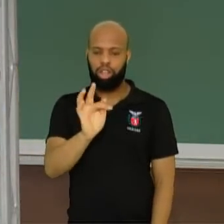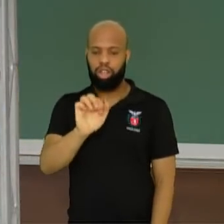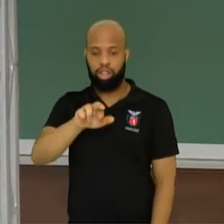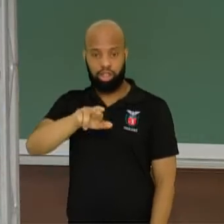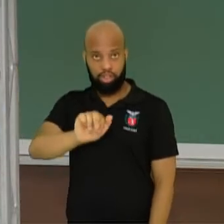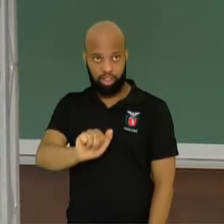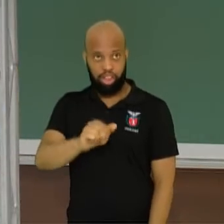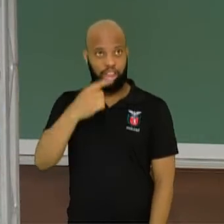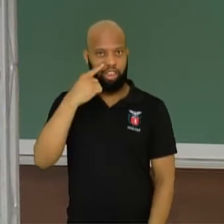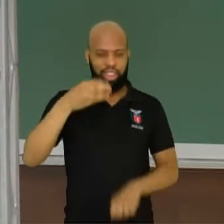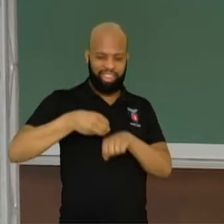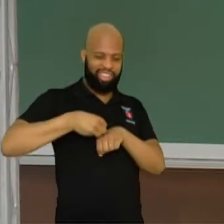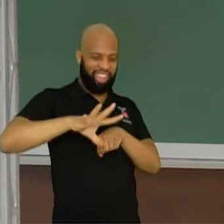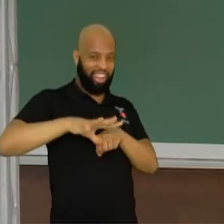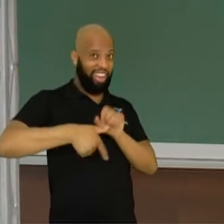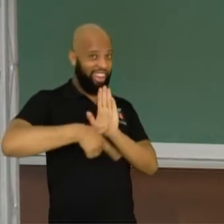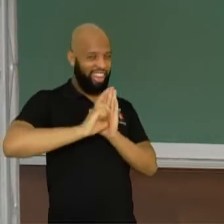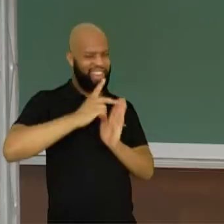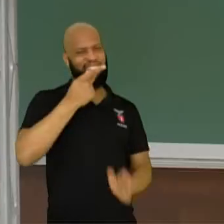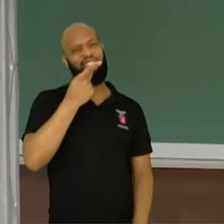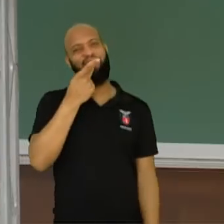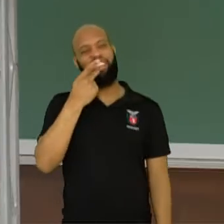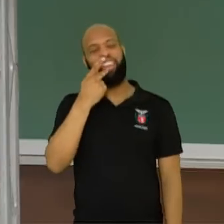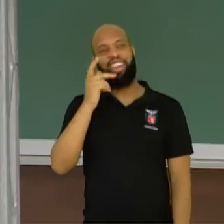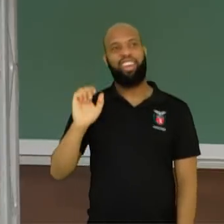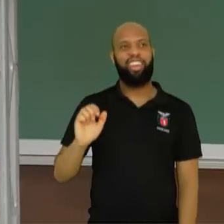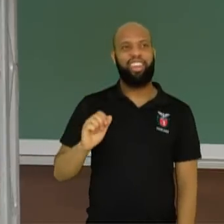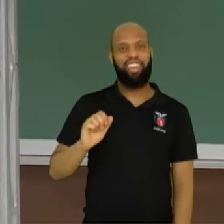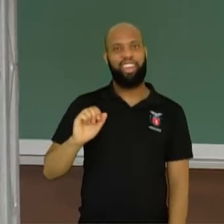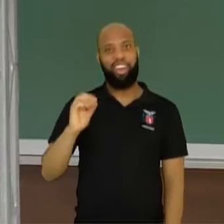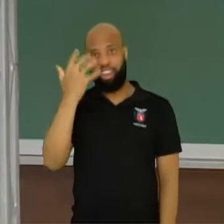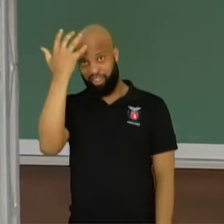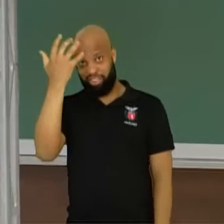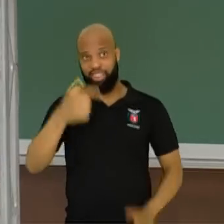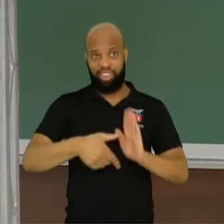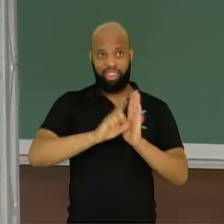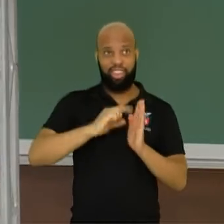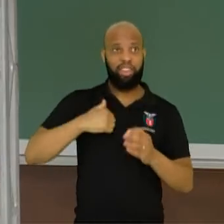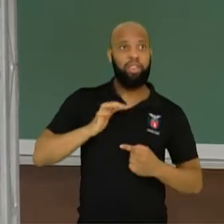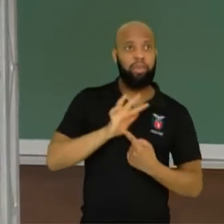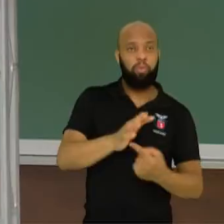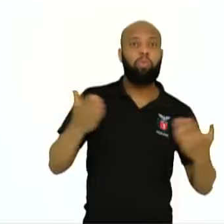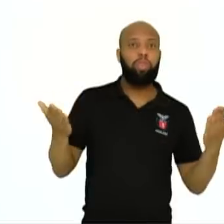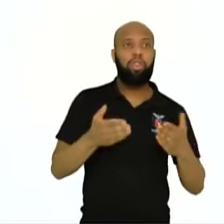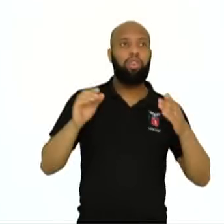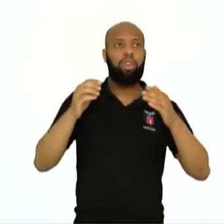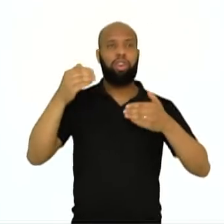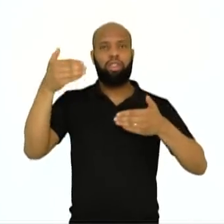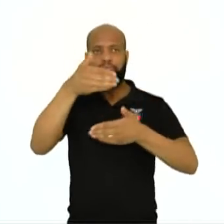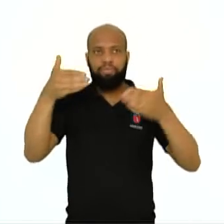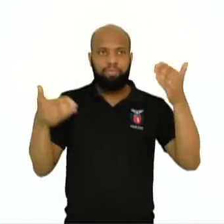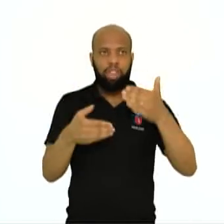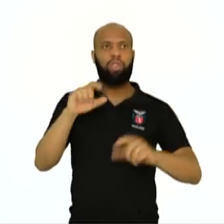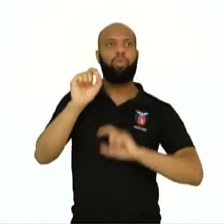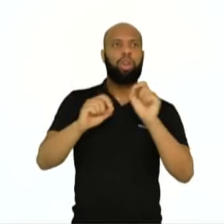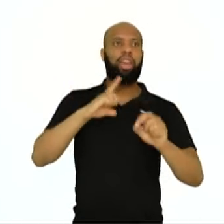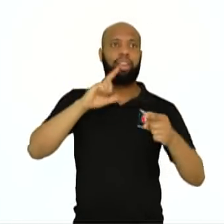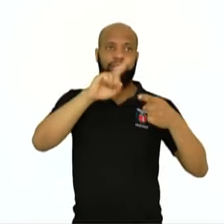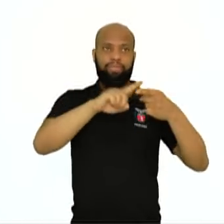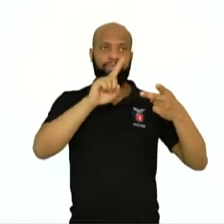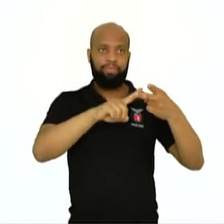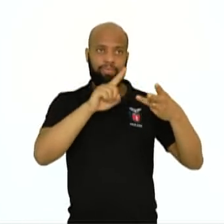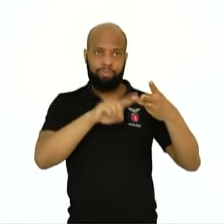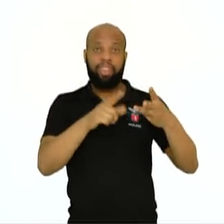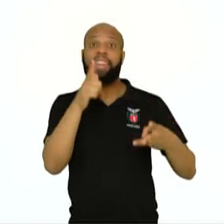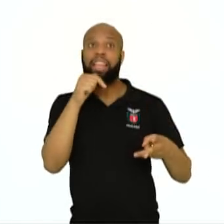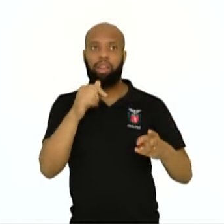água percorre este ciclo, ela tem um movimento natural. Percebam que durante esse ciclo,